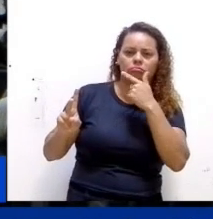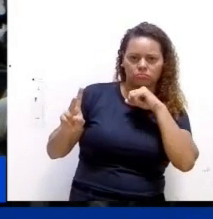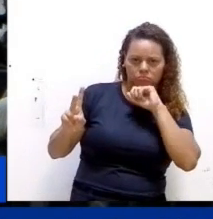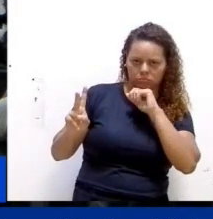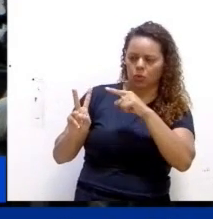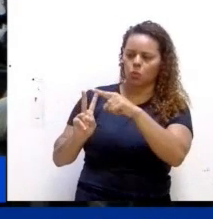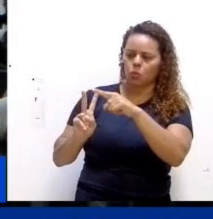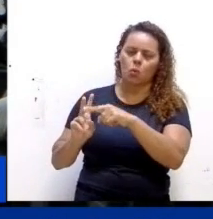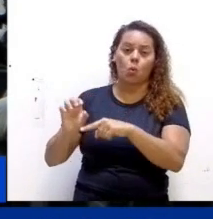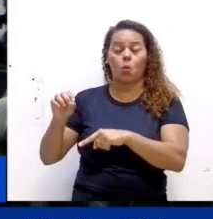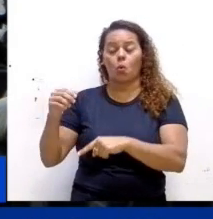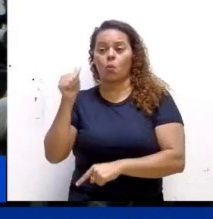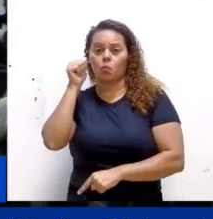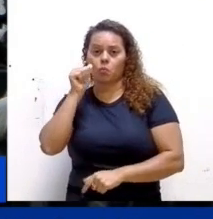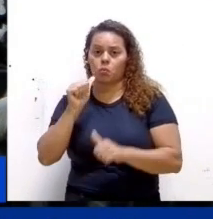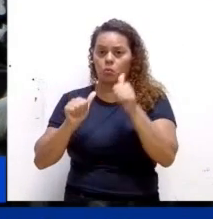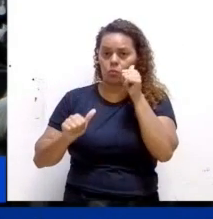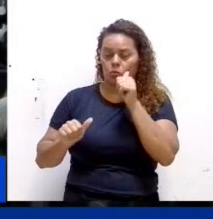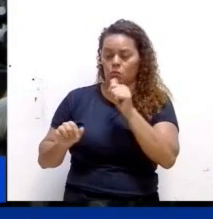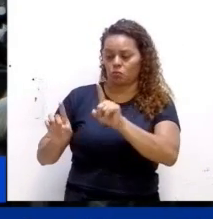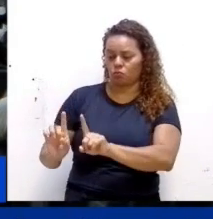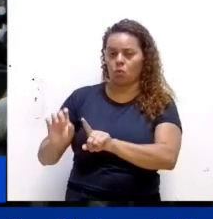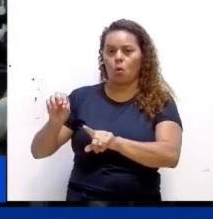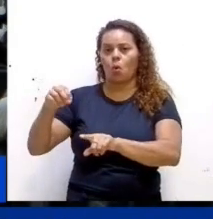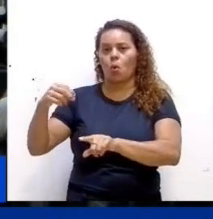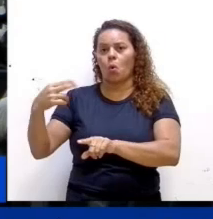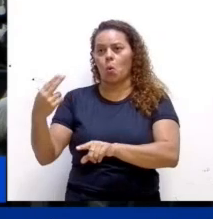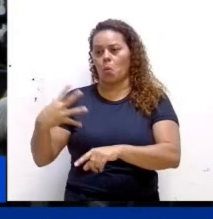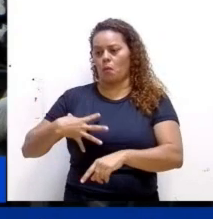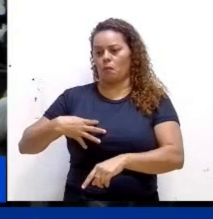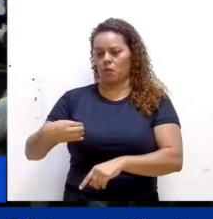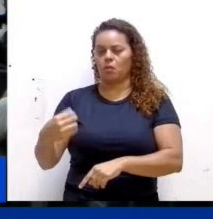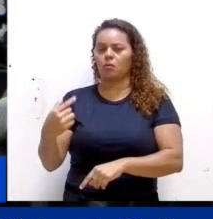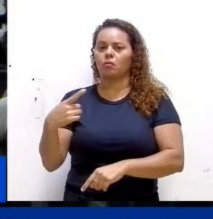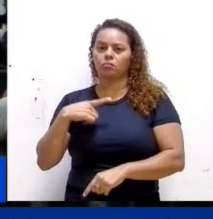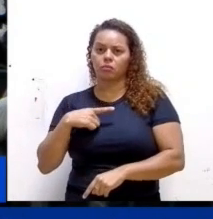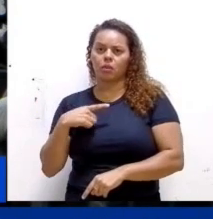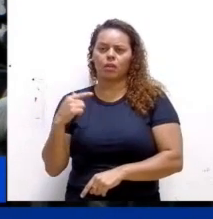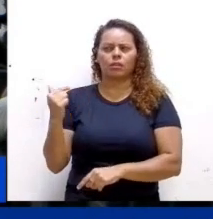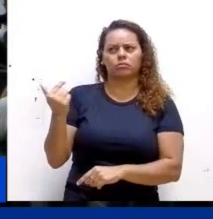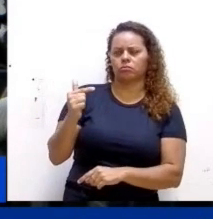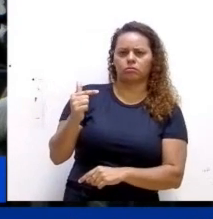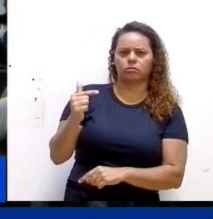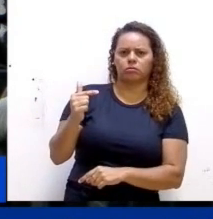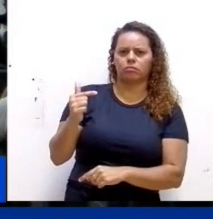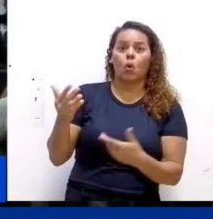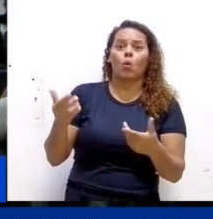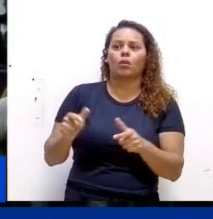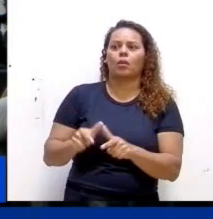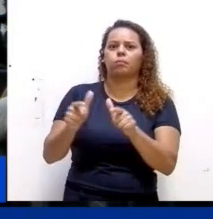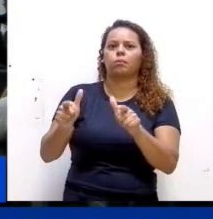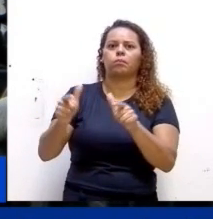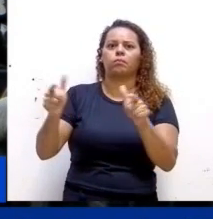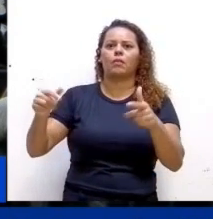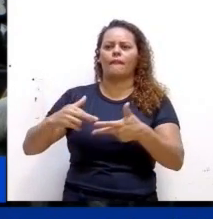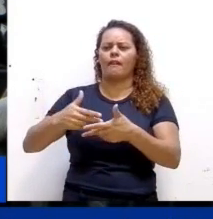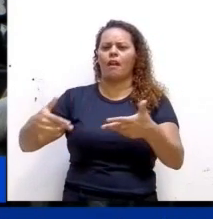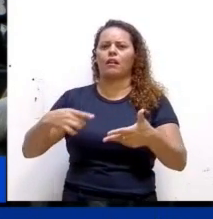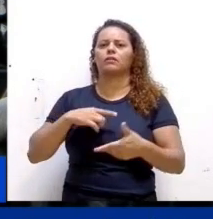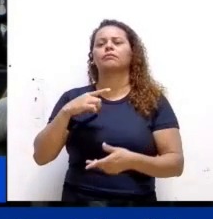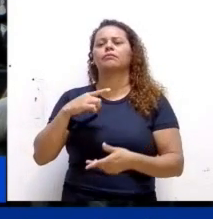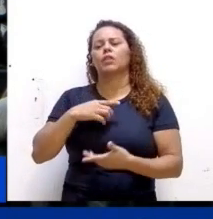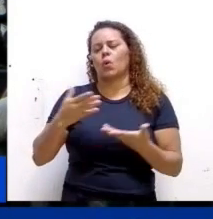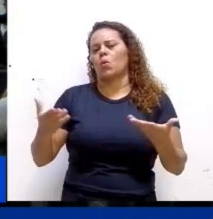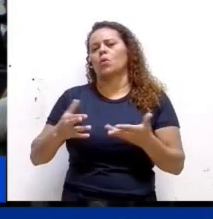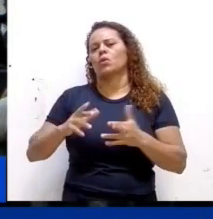pela mãe e os filhos, pelo pai e os filhos. Veja, há uma pluralidade de